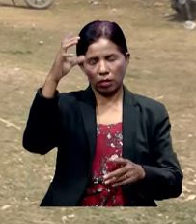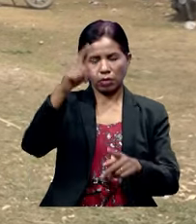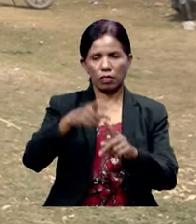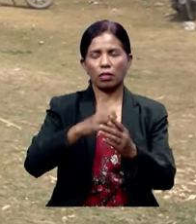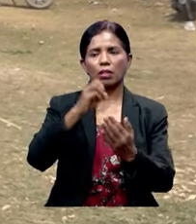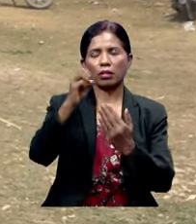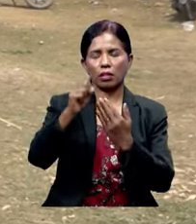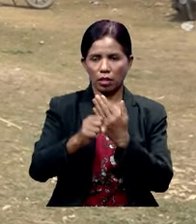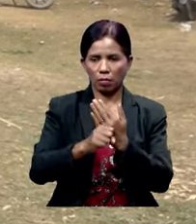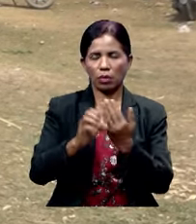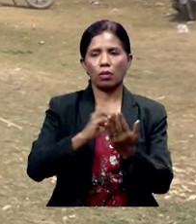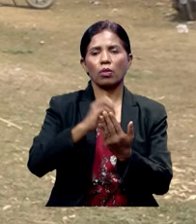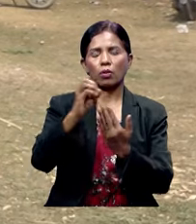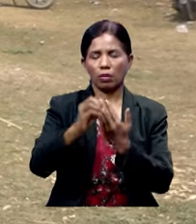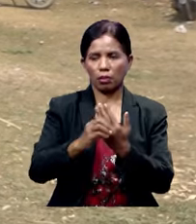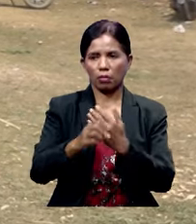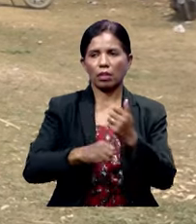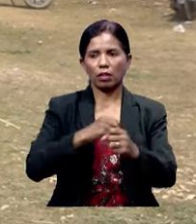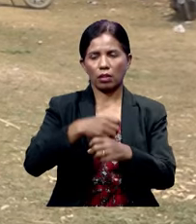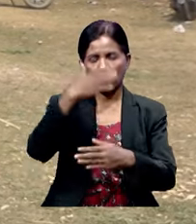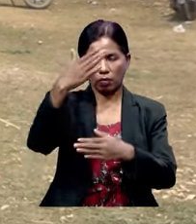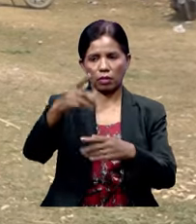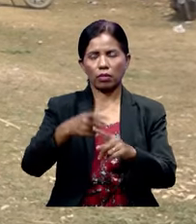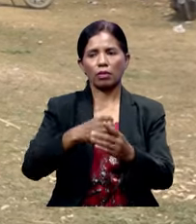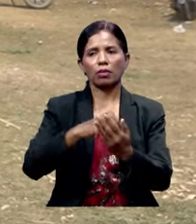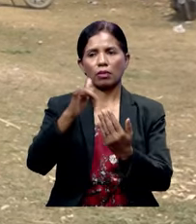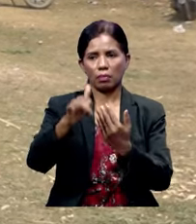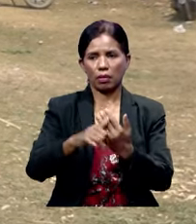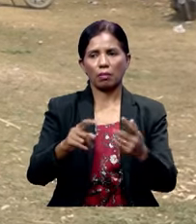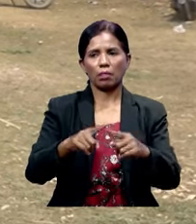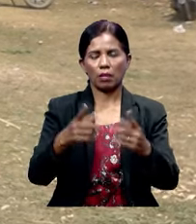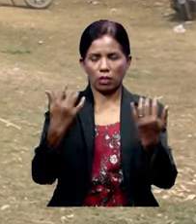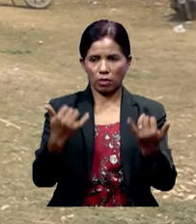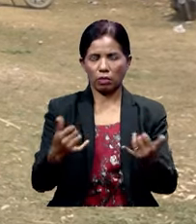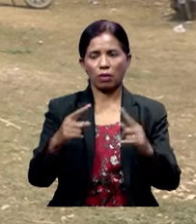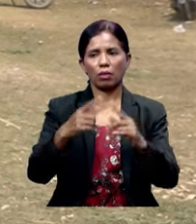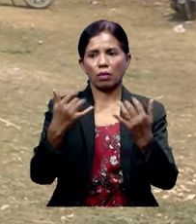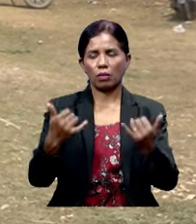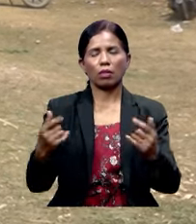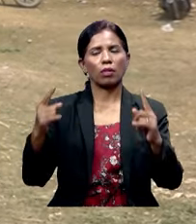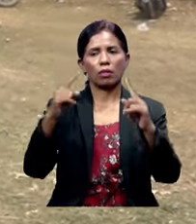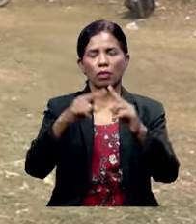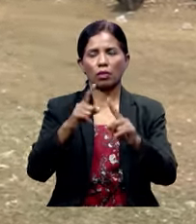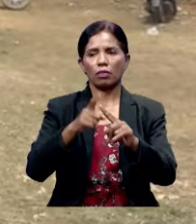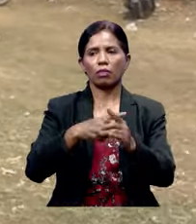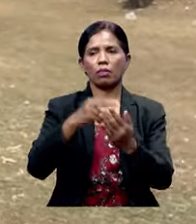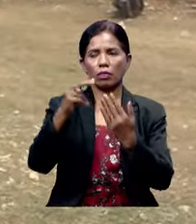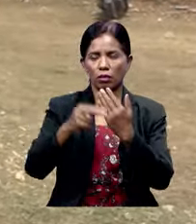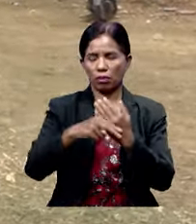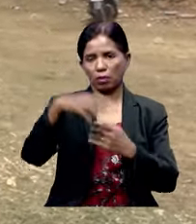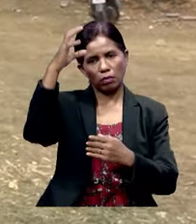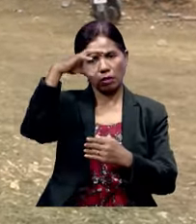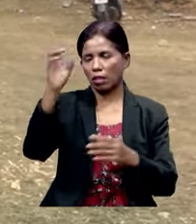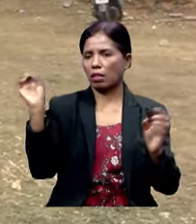otobru hori ba to iha tina no influa juinu mai gura bem foi mesmo mas até agora to te na novembro gura sita aqui